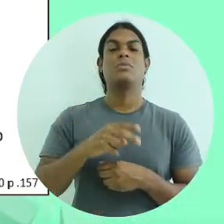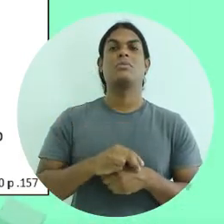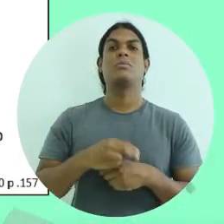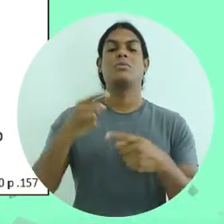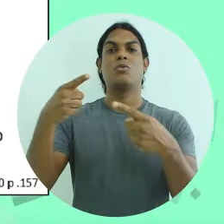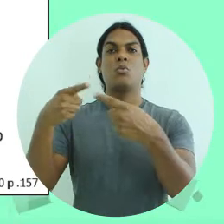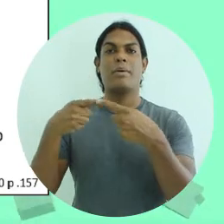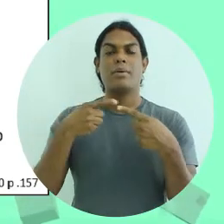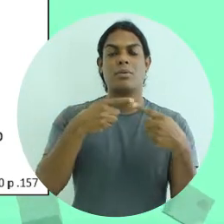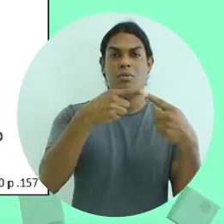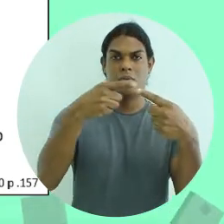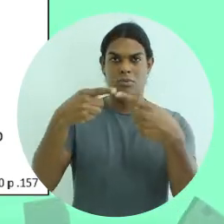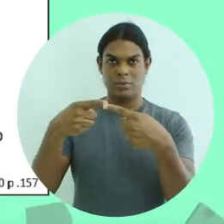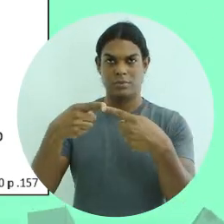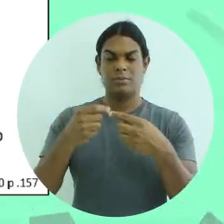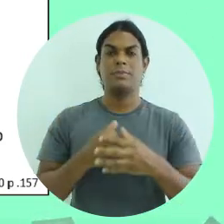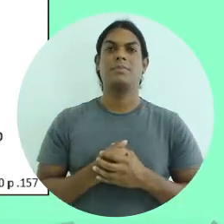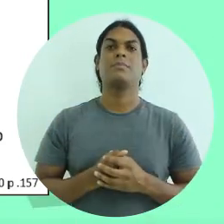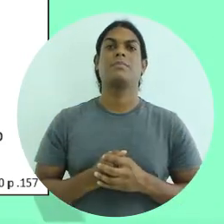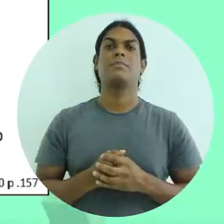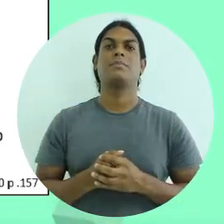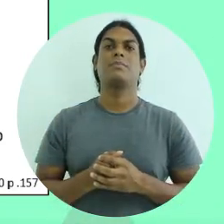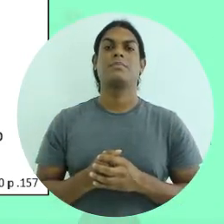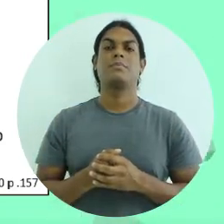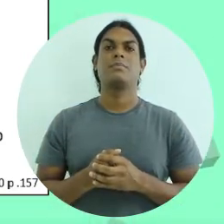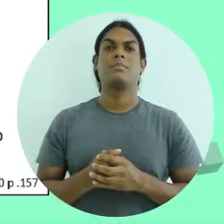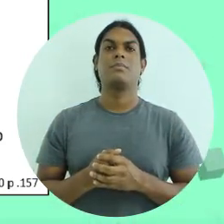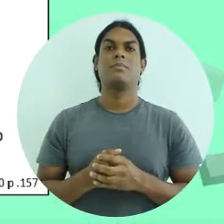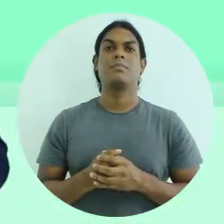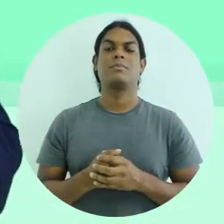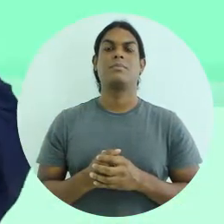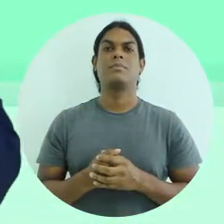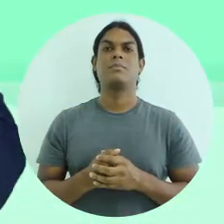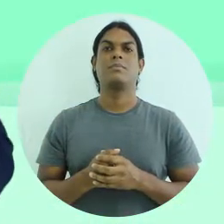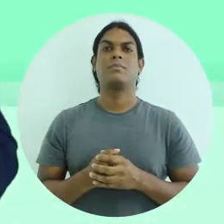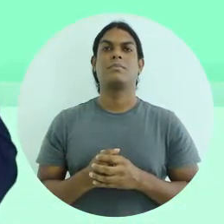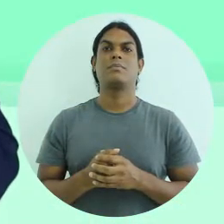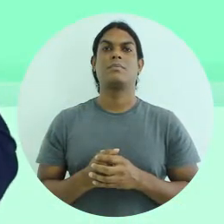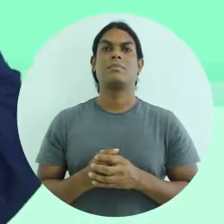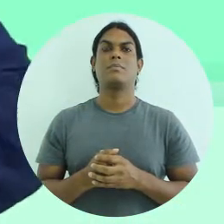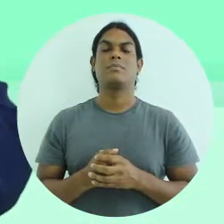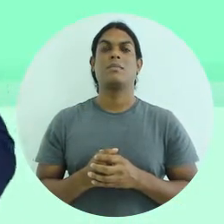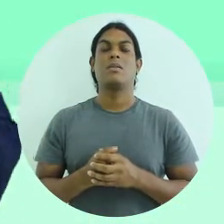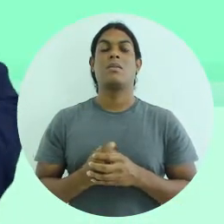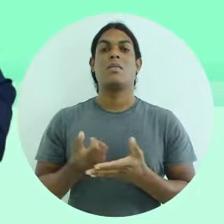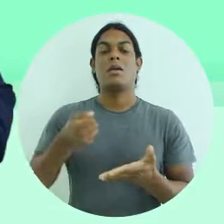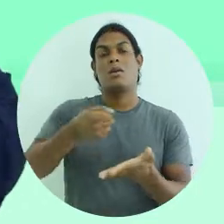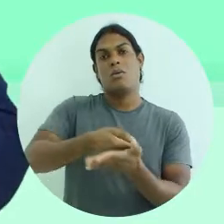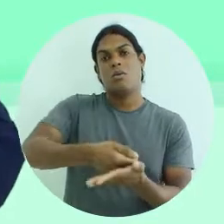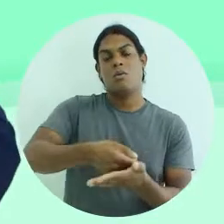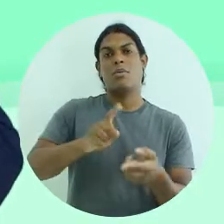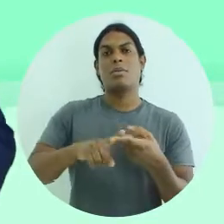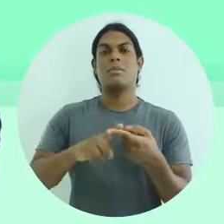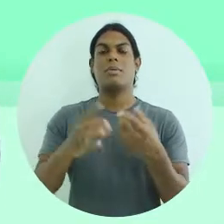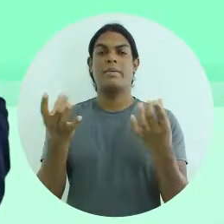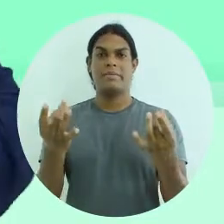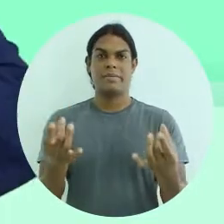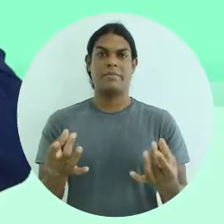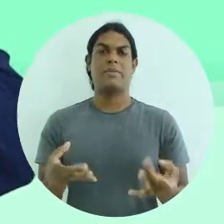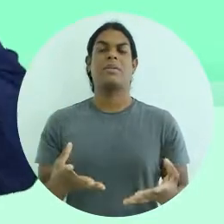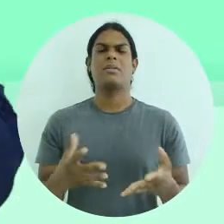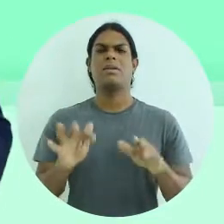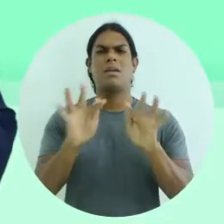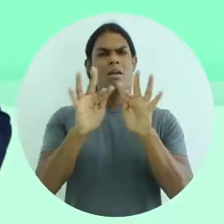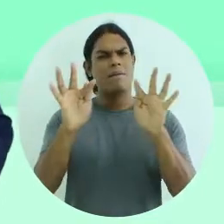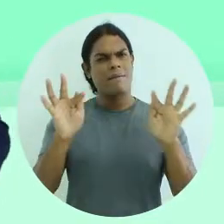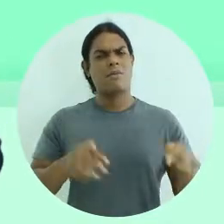e o importador. Então, neste momento é quando acontece a negociação da compra e venda em si. São definidos os incoterms, as formas de